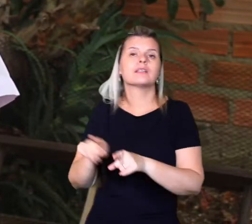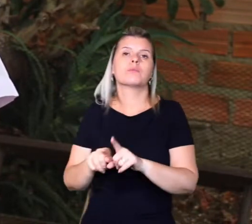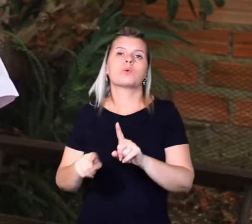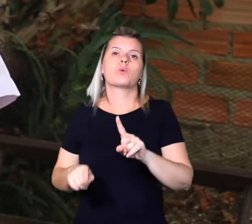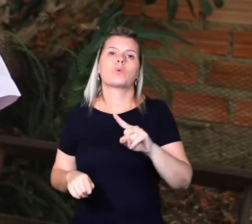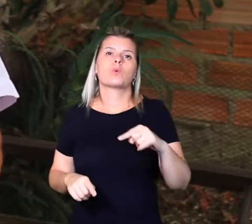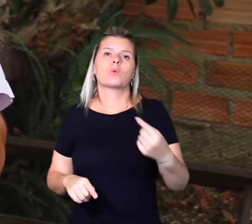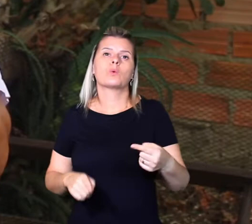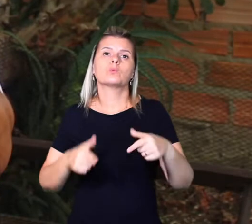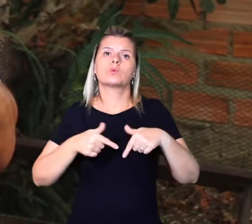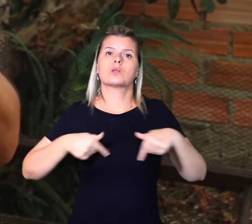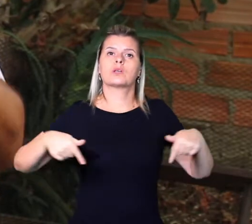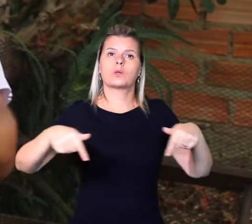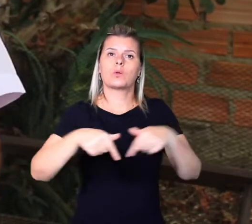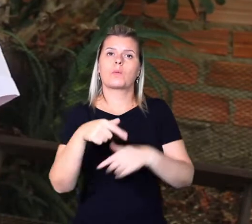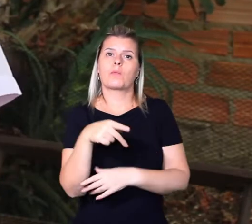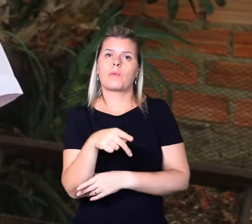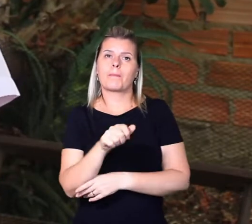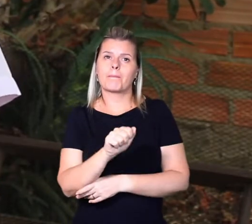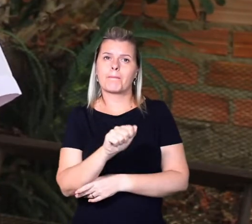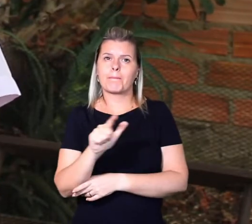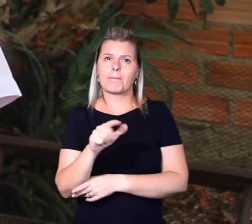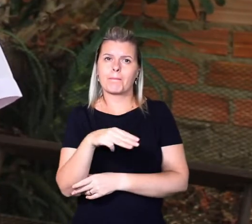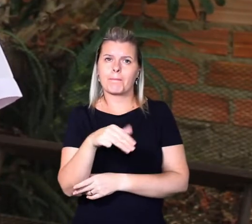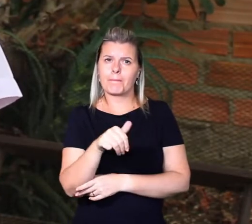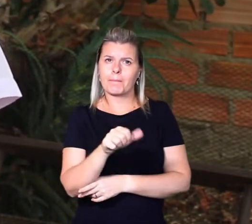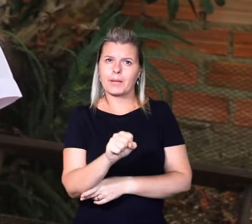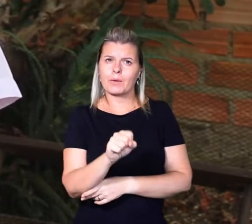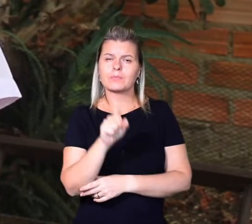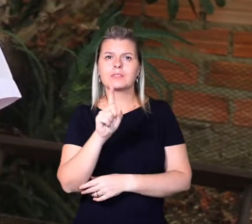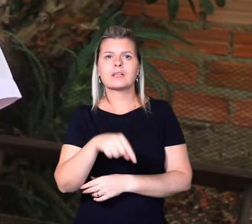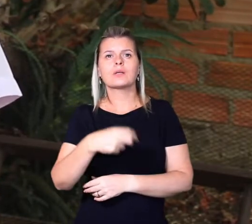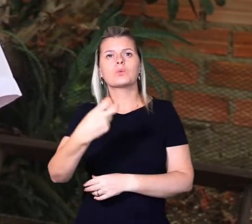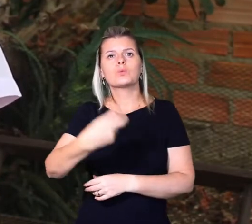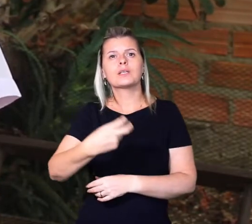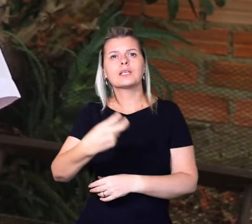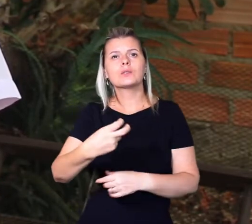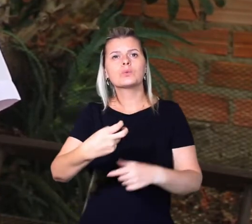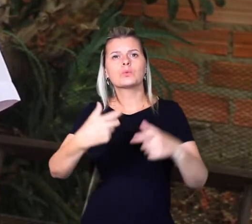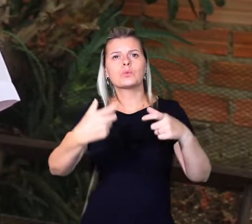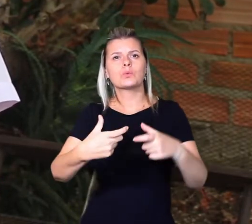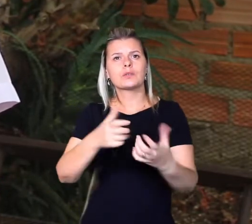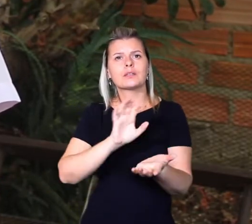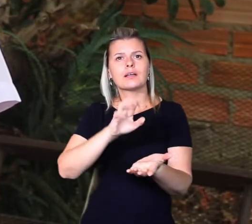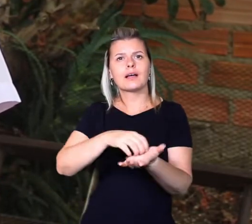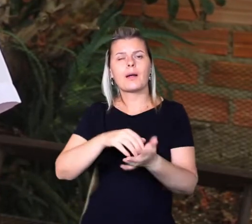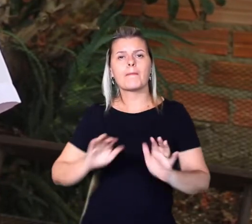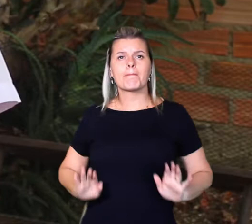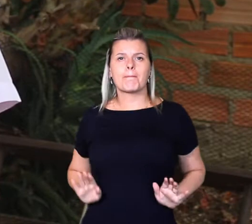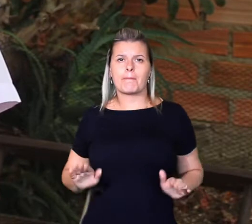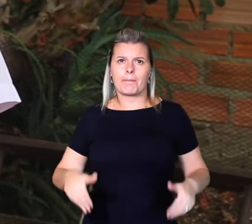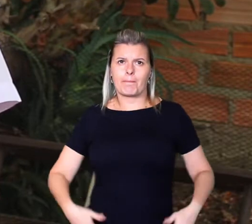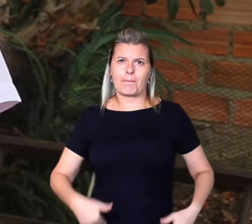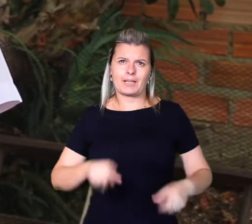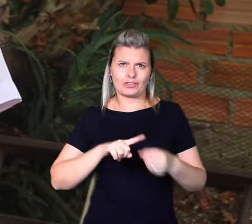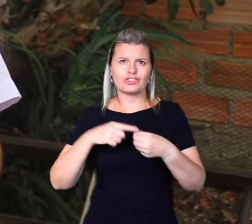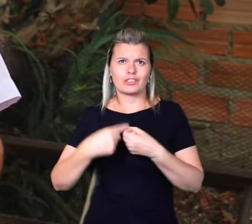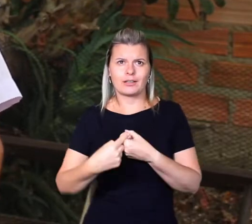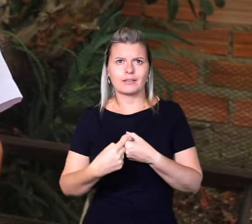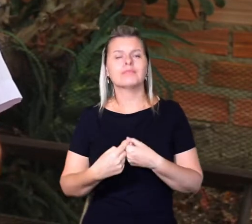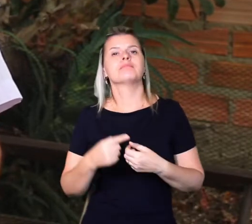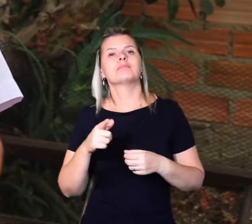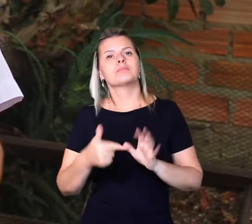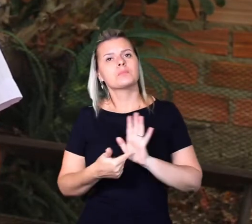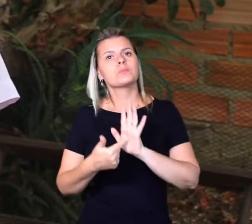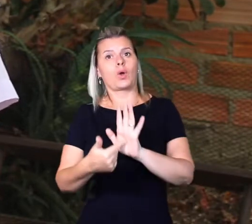Seca, e sobretudo citando o quilombo de Palmas, que fica no 5º distrito de Bagé, em Palmas,